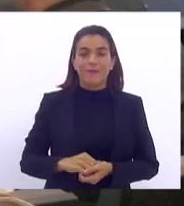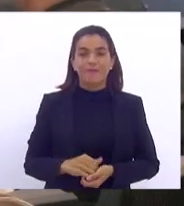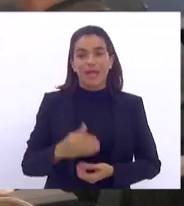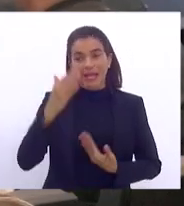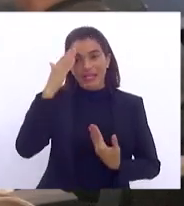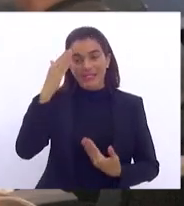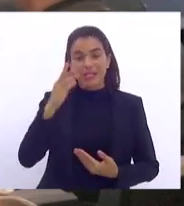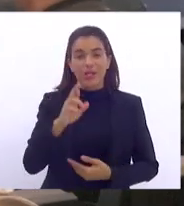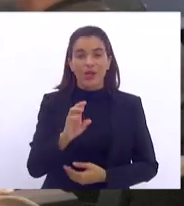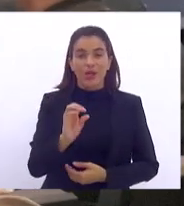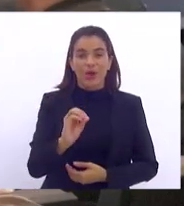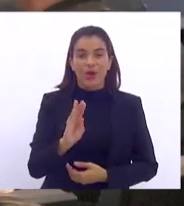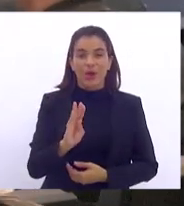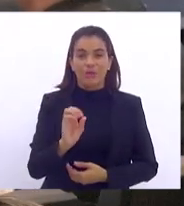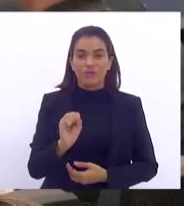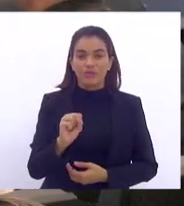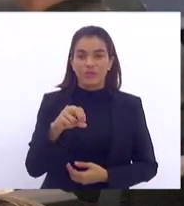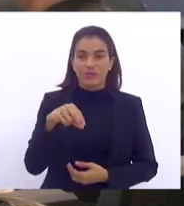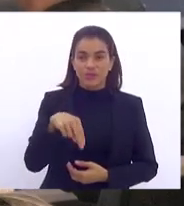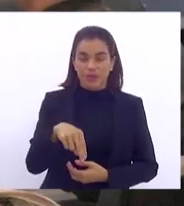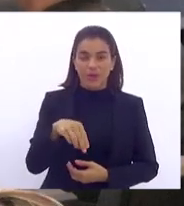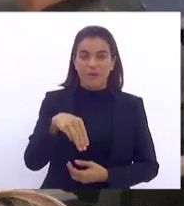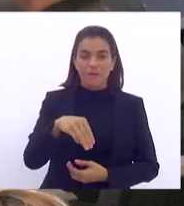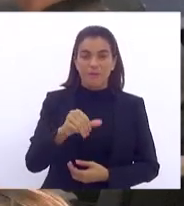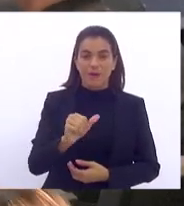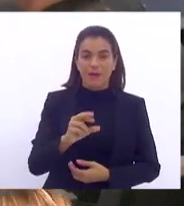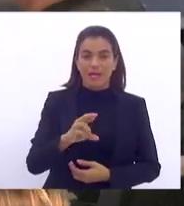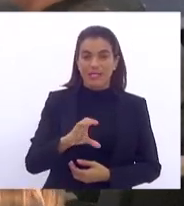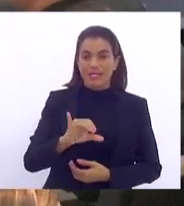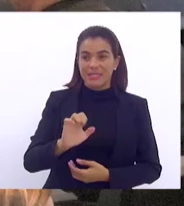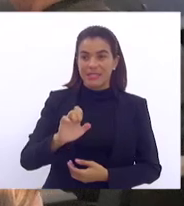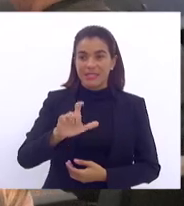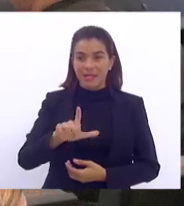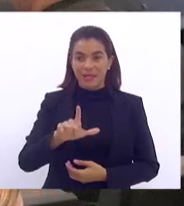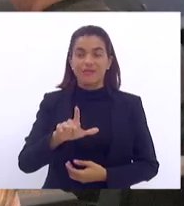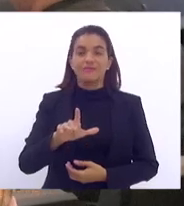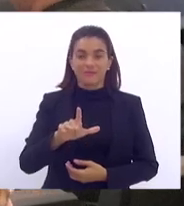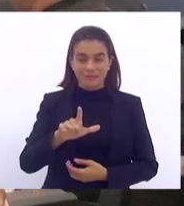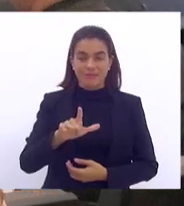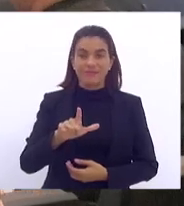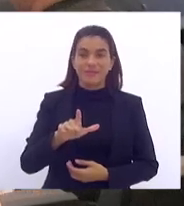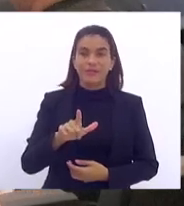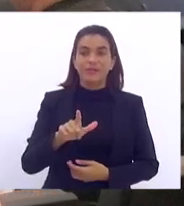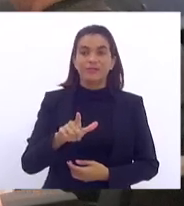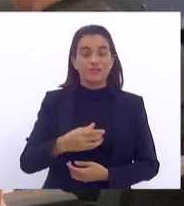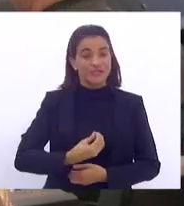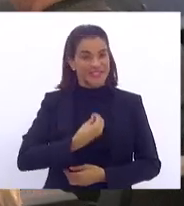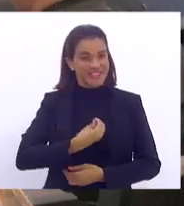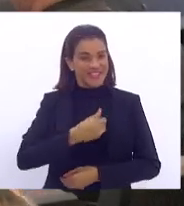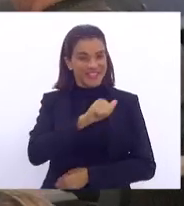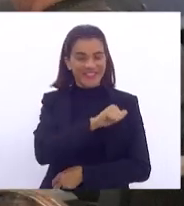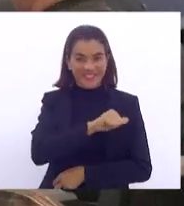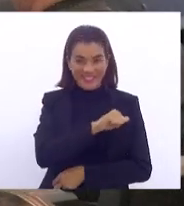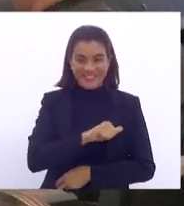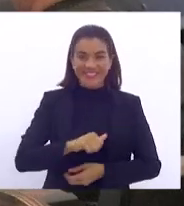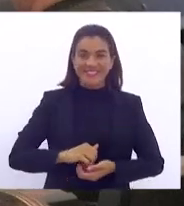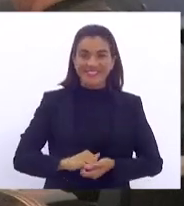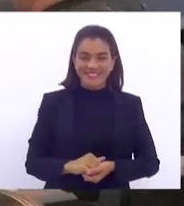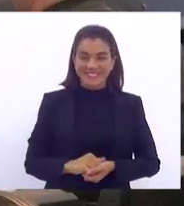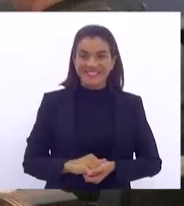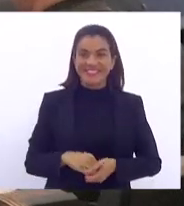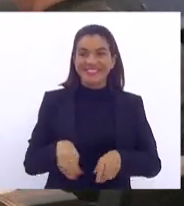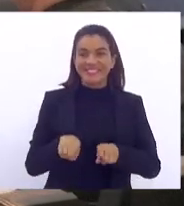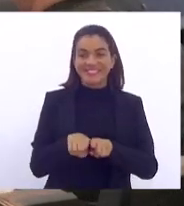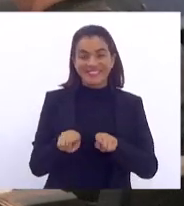Maciel pela pelo honroso convite de estar aqui no Rio de Janeiro e na